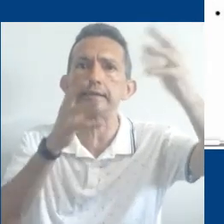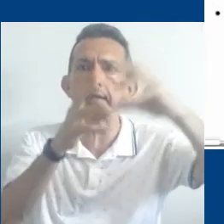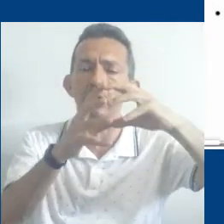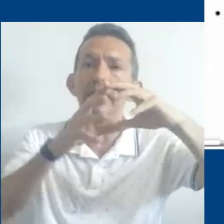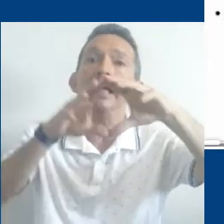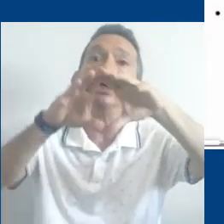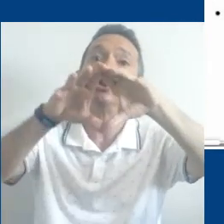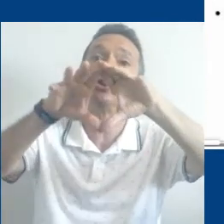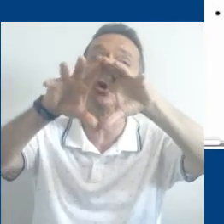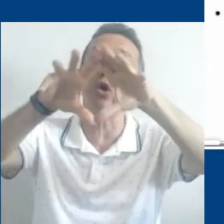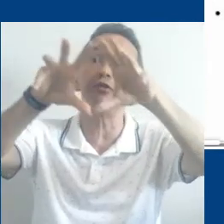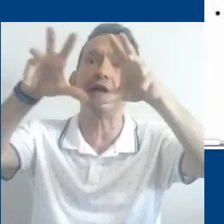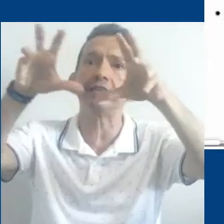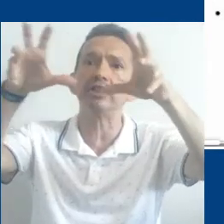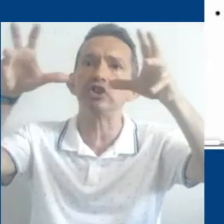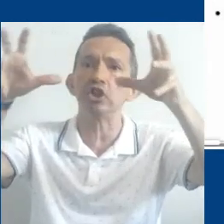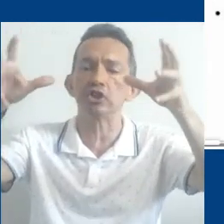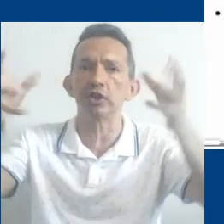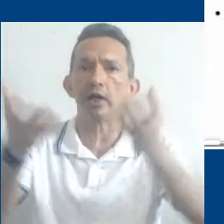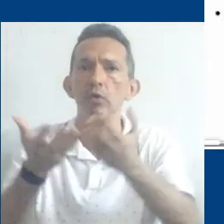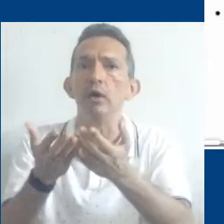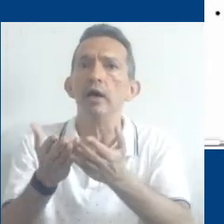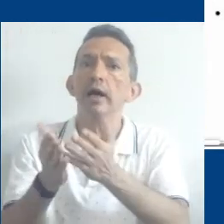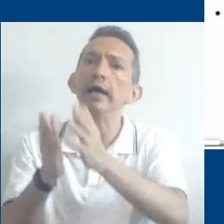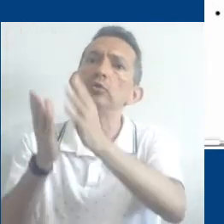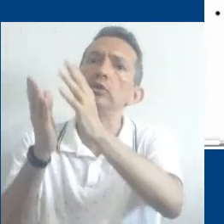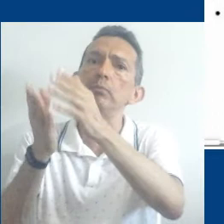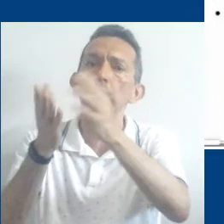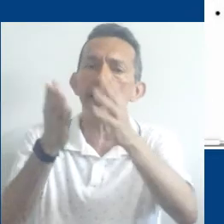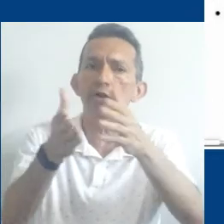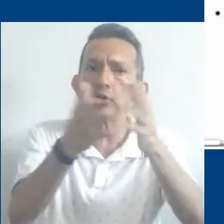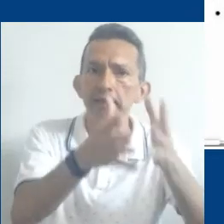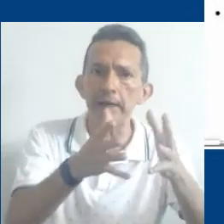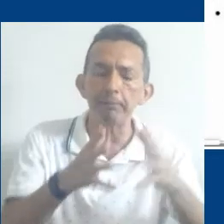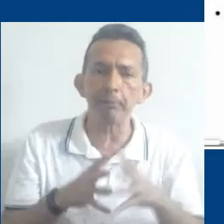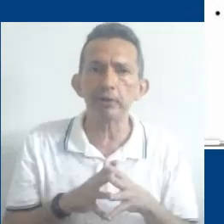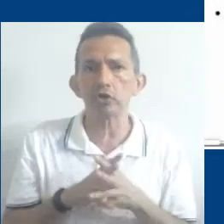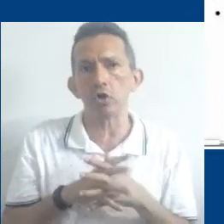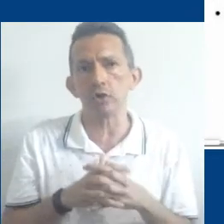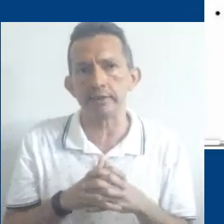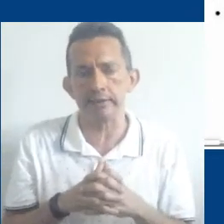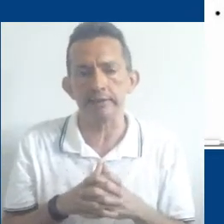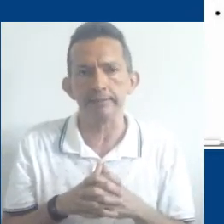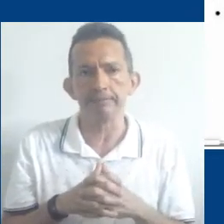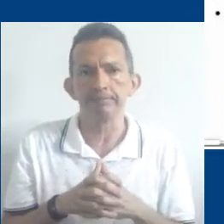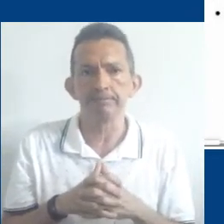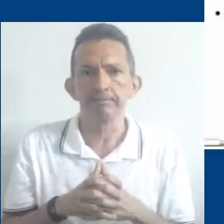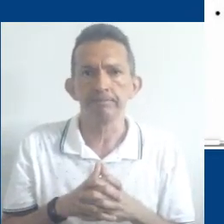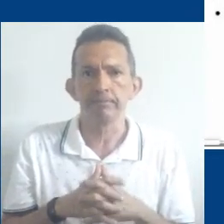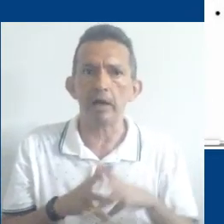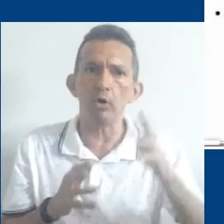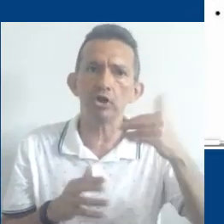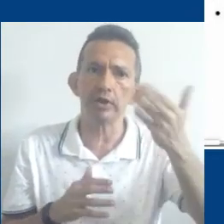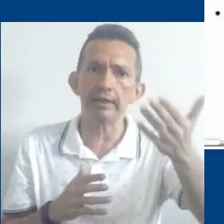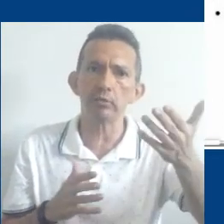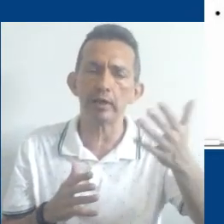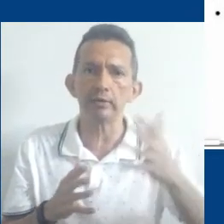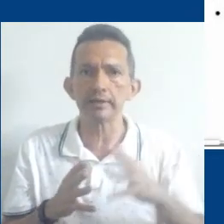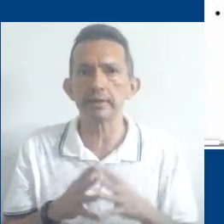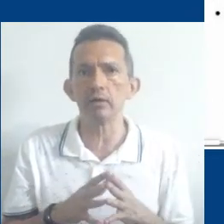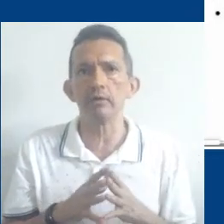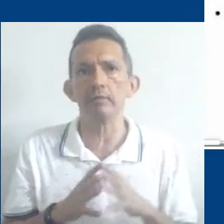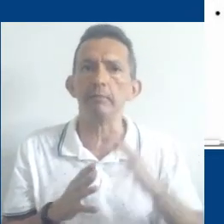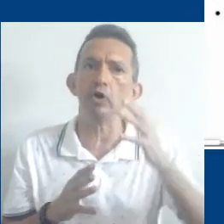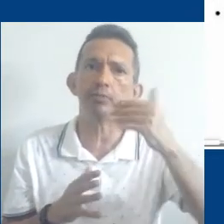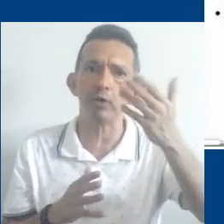que essa célula sofra essa digestão, aí tu tem um mecanismo chamado de apoptose. que é a morte natural